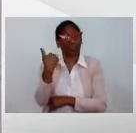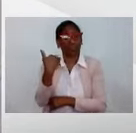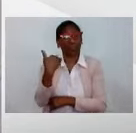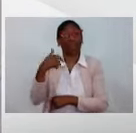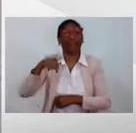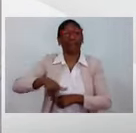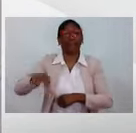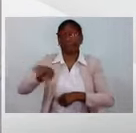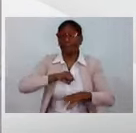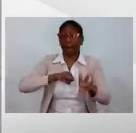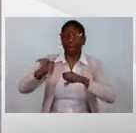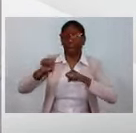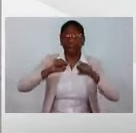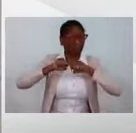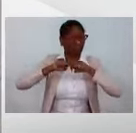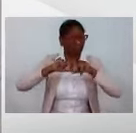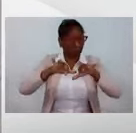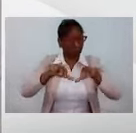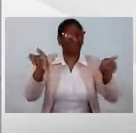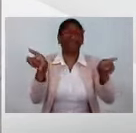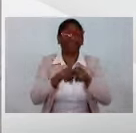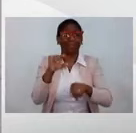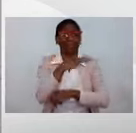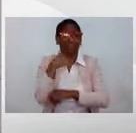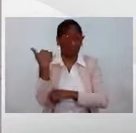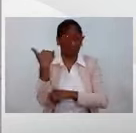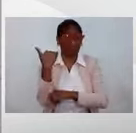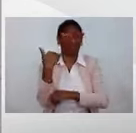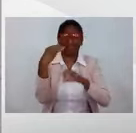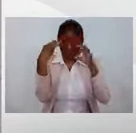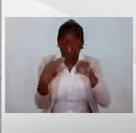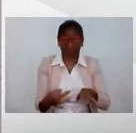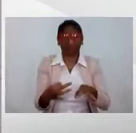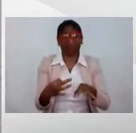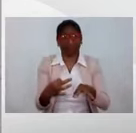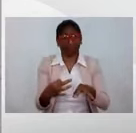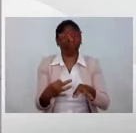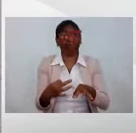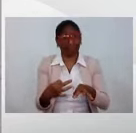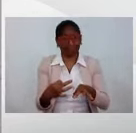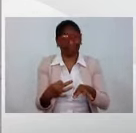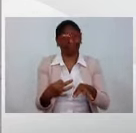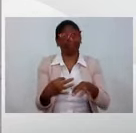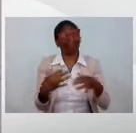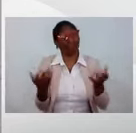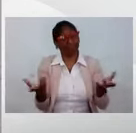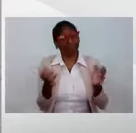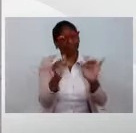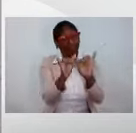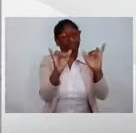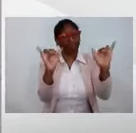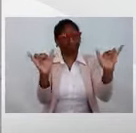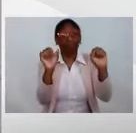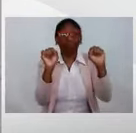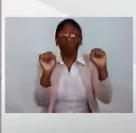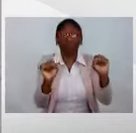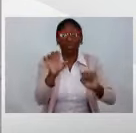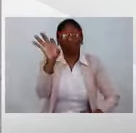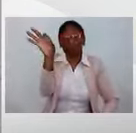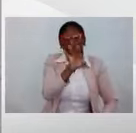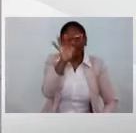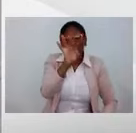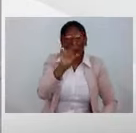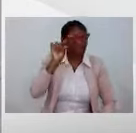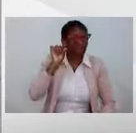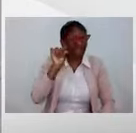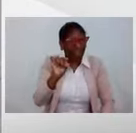aumento de óbitos, isso é certo, já está acontecendo. E, como eu sempre digo, pode ser um percentual pequeno, mas